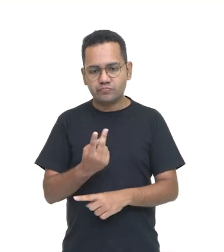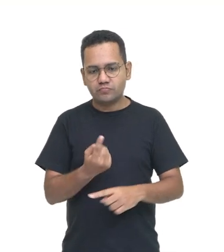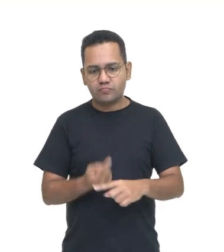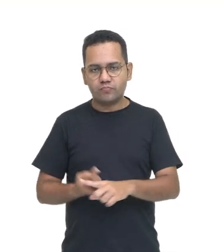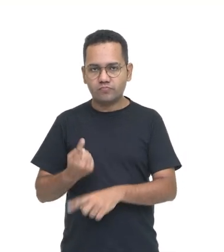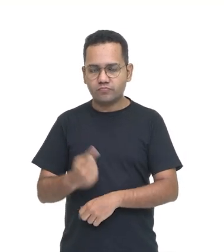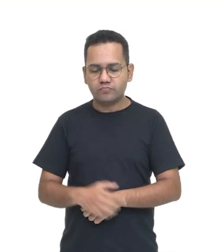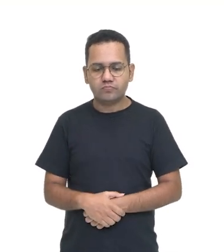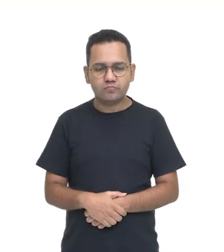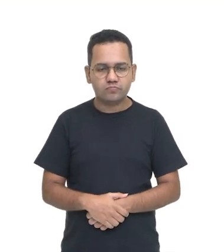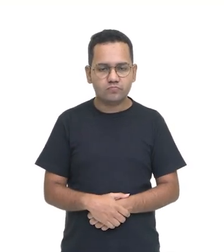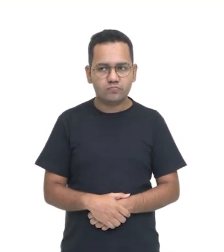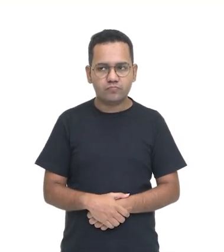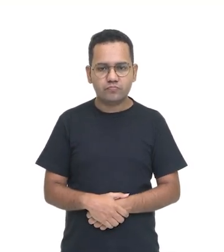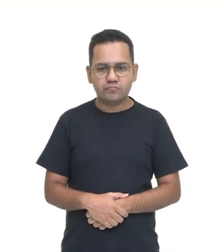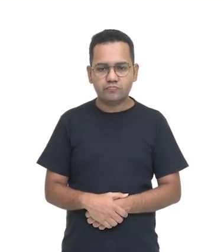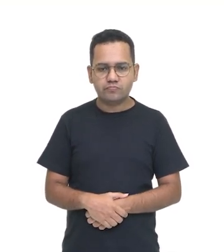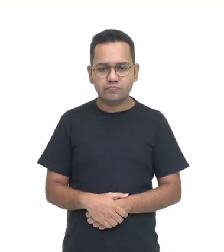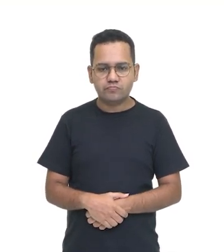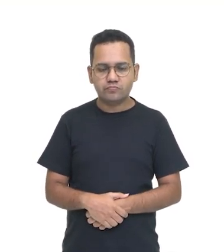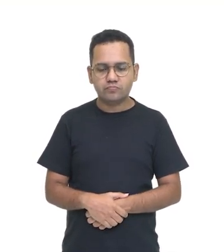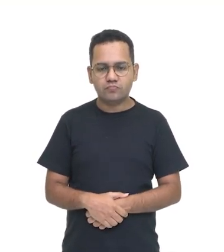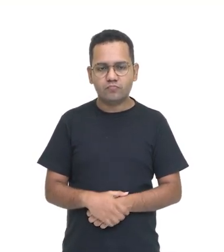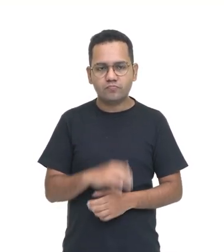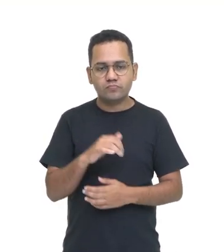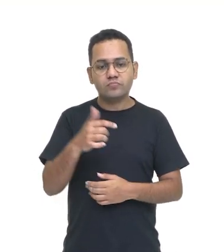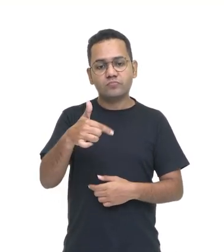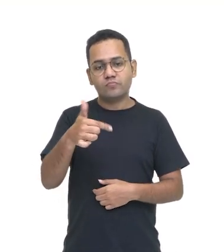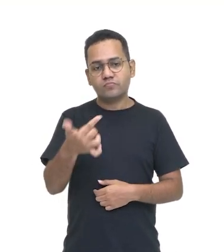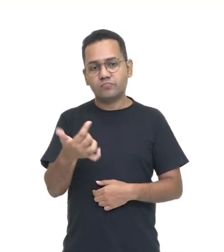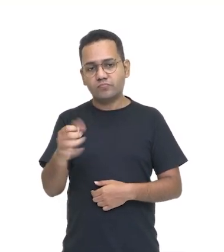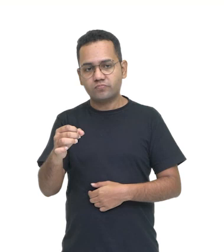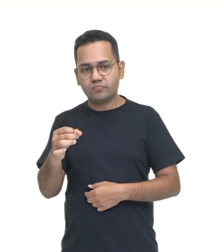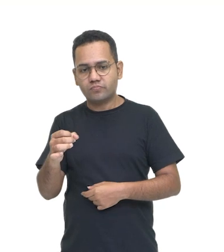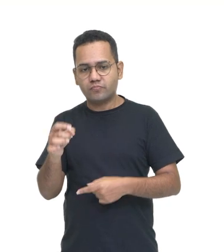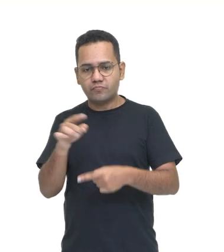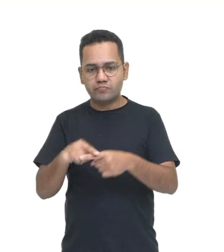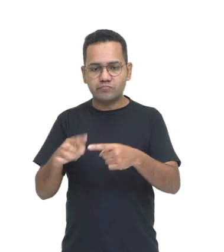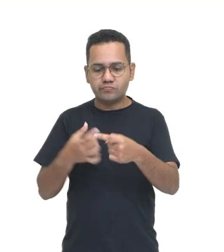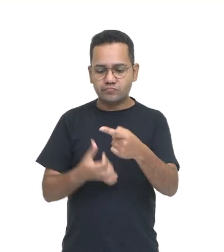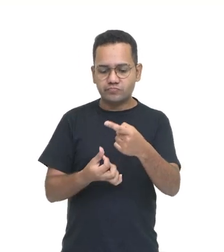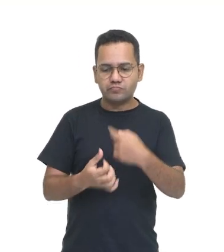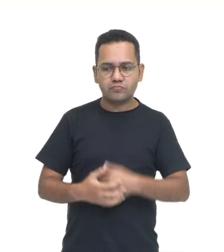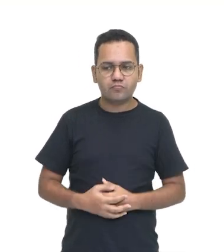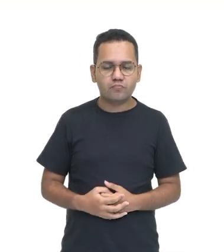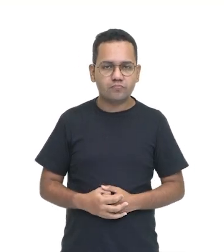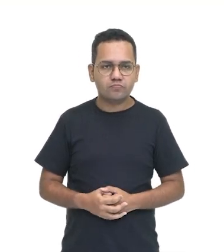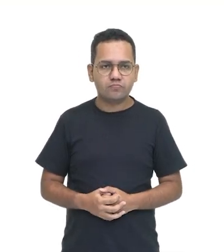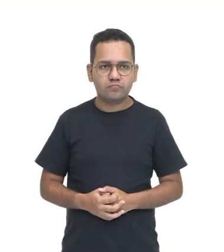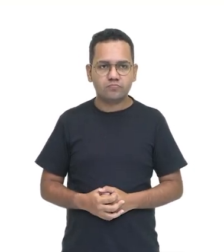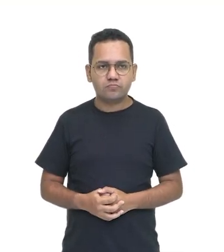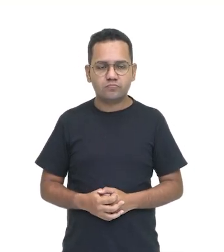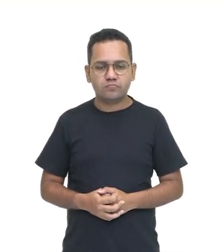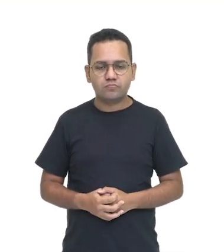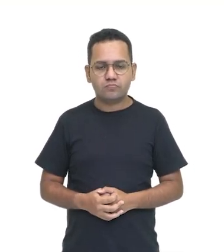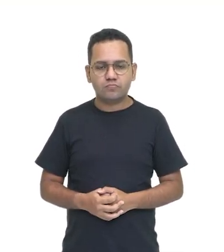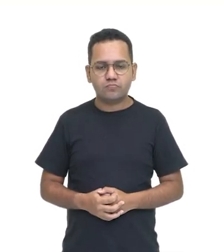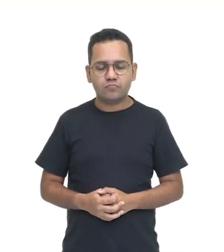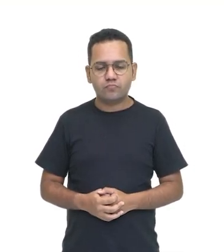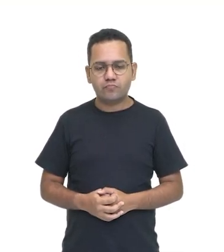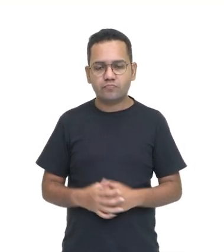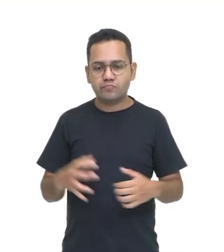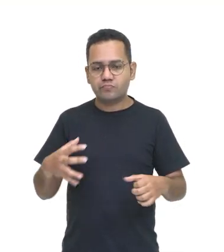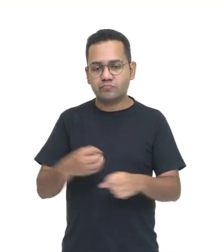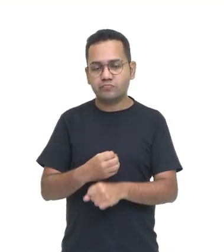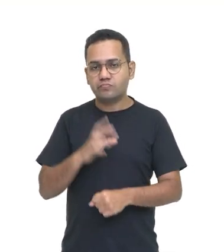1. Olha o que nós temos, então, aqui para fechar a conta. 720 dividido por 6. Sendo